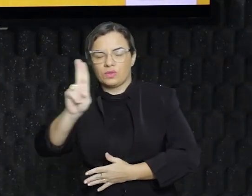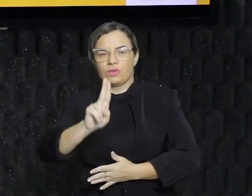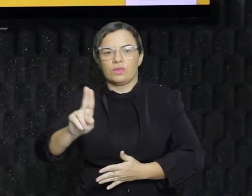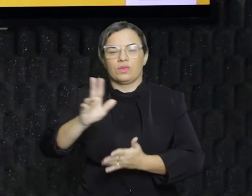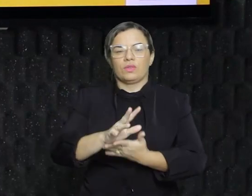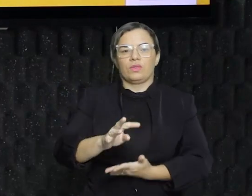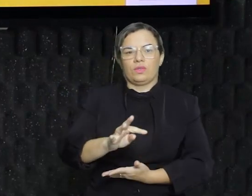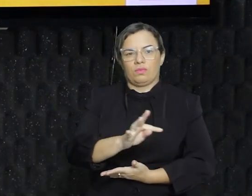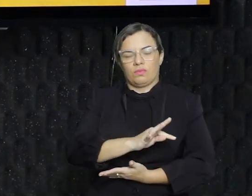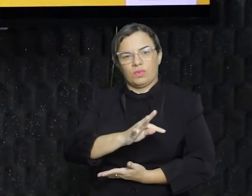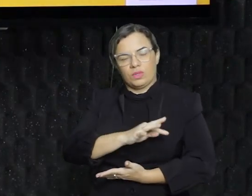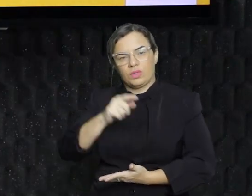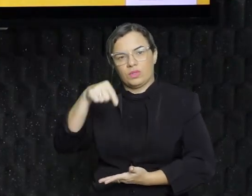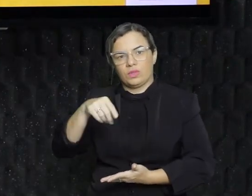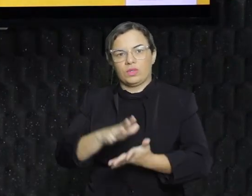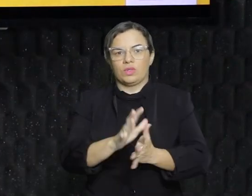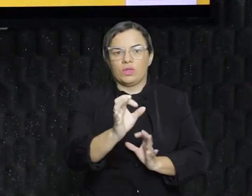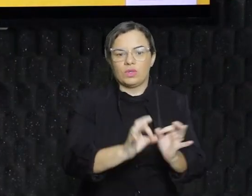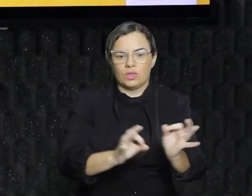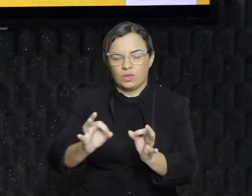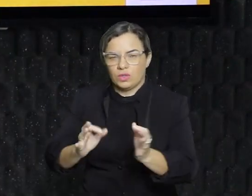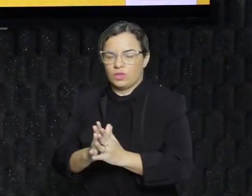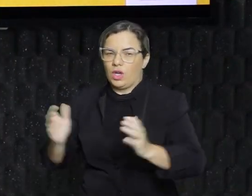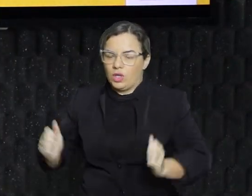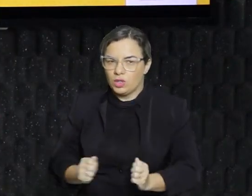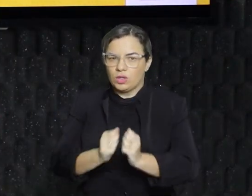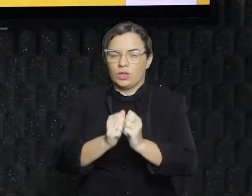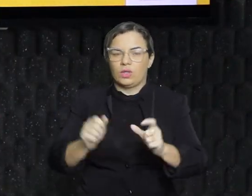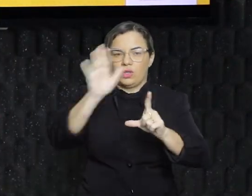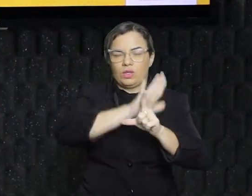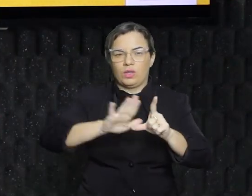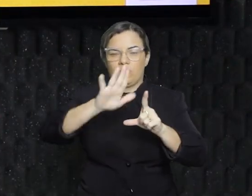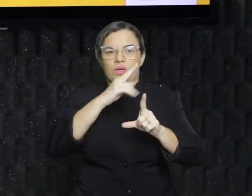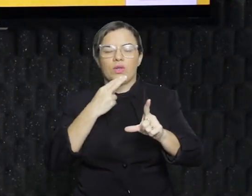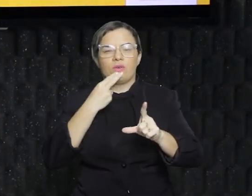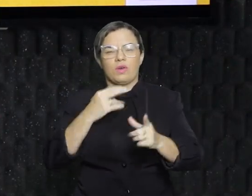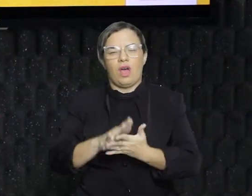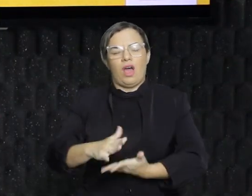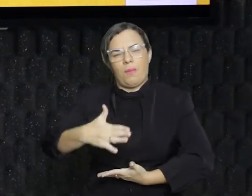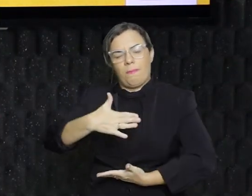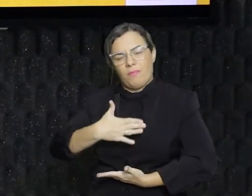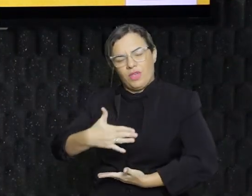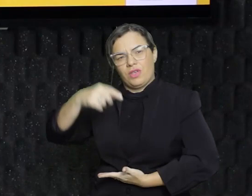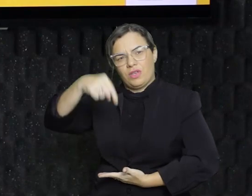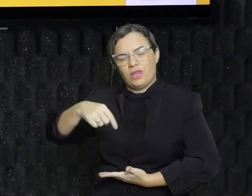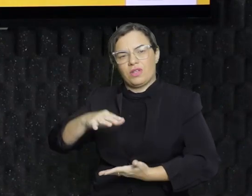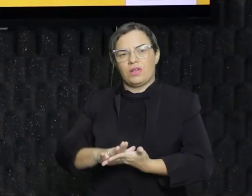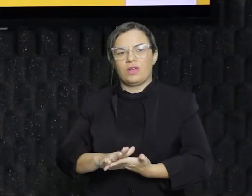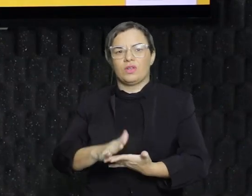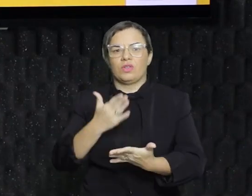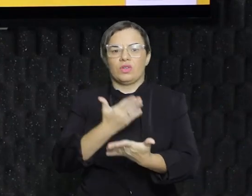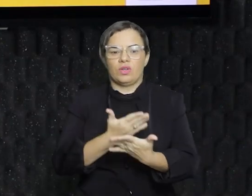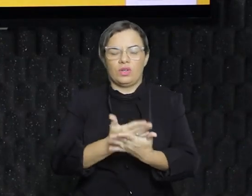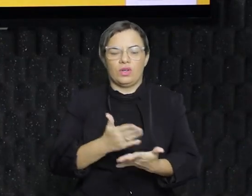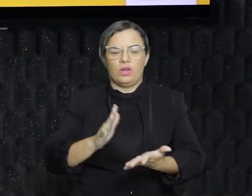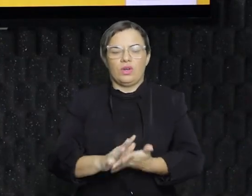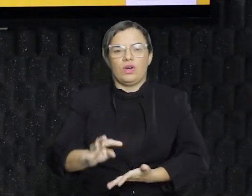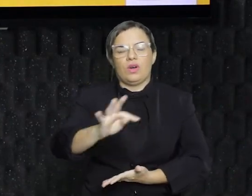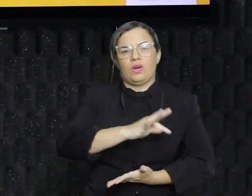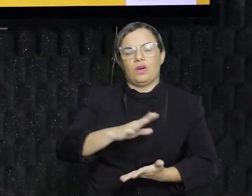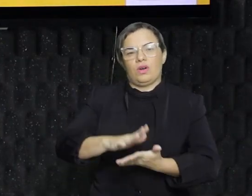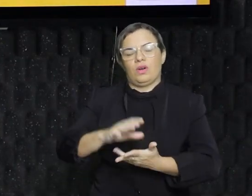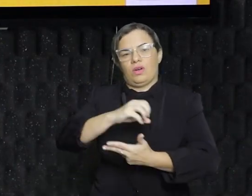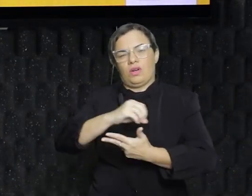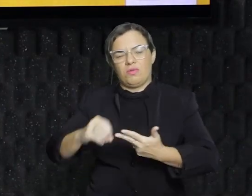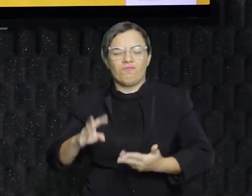e se tu acompanha as aulas da plataforma Gonçalves Dias e acompanha minhas aulas, tu já sabe. Eu utilizo uma técnica do Enem bem legal, onde a